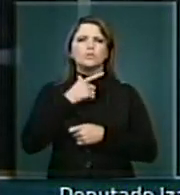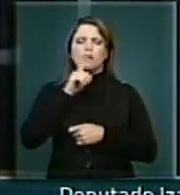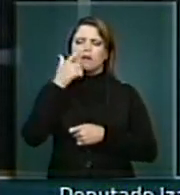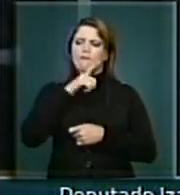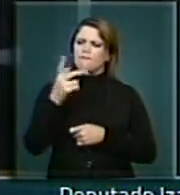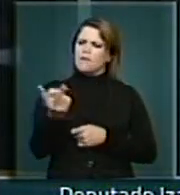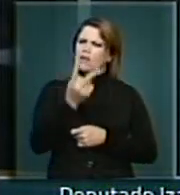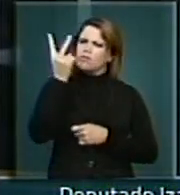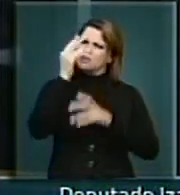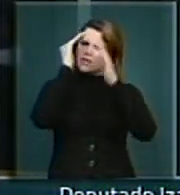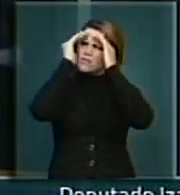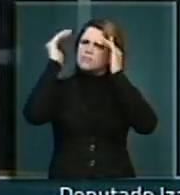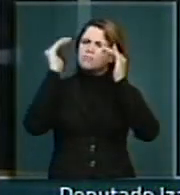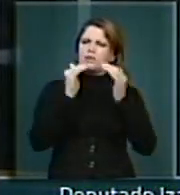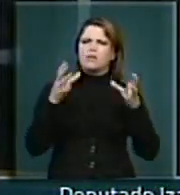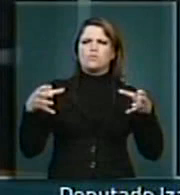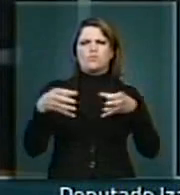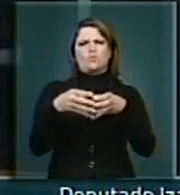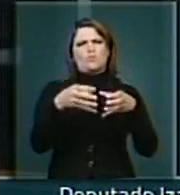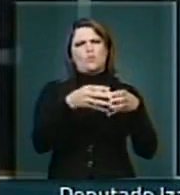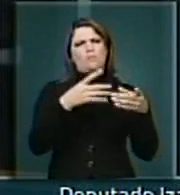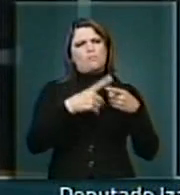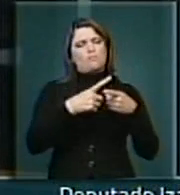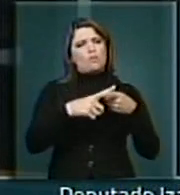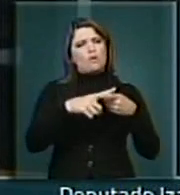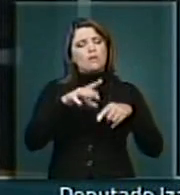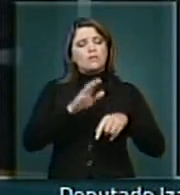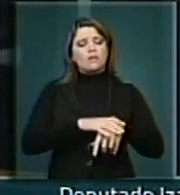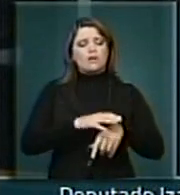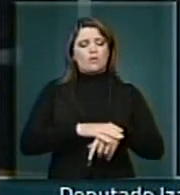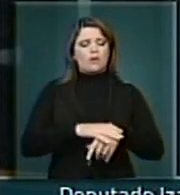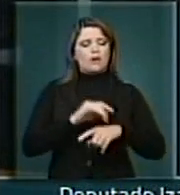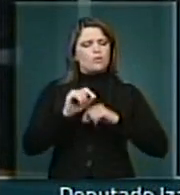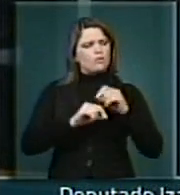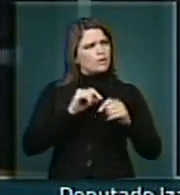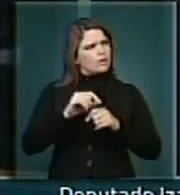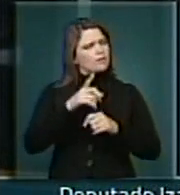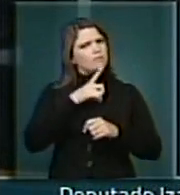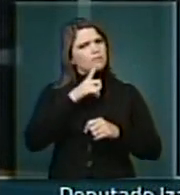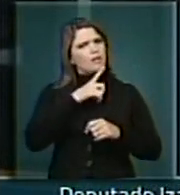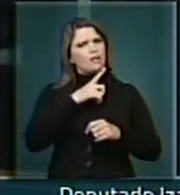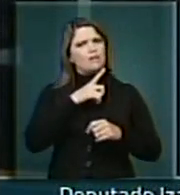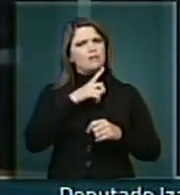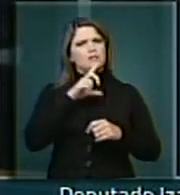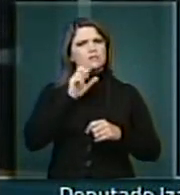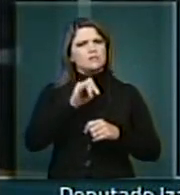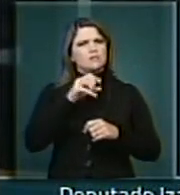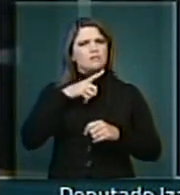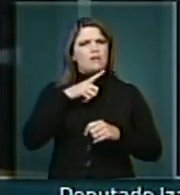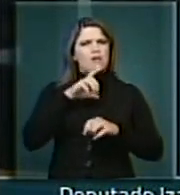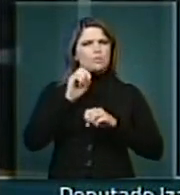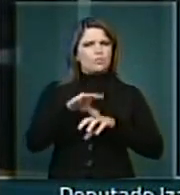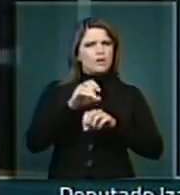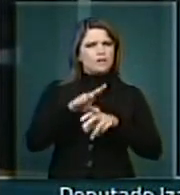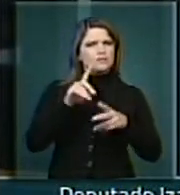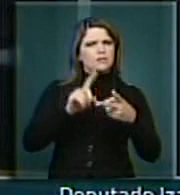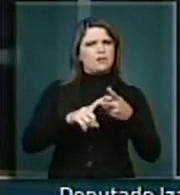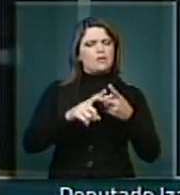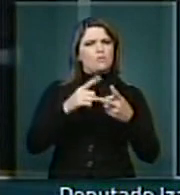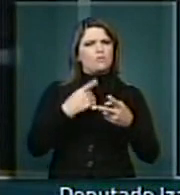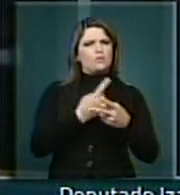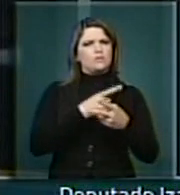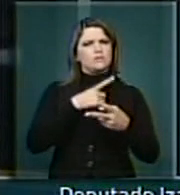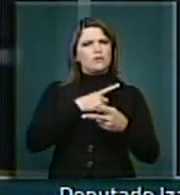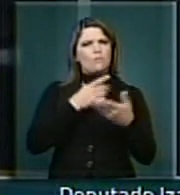valorização dessas categorias quando você investe na educação, e nós temos aqui